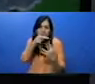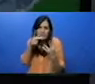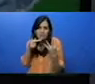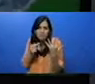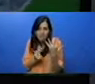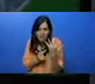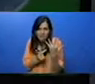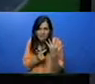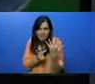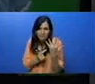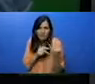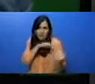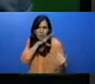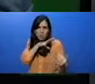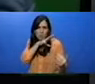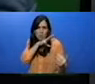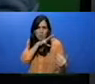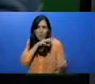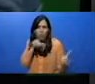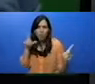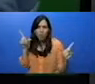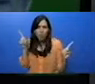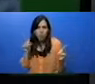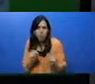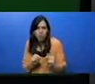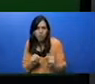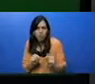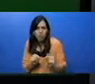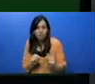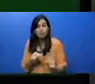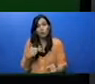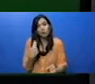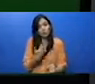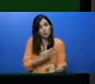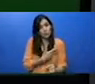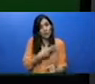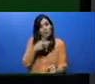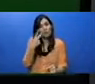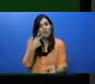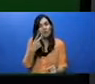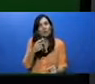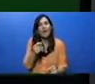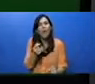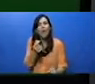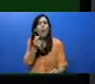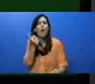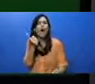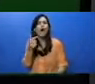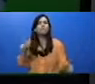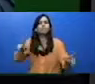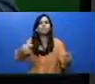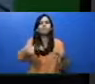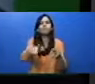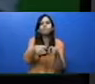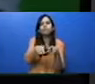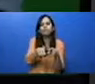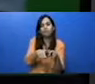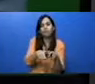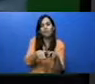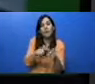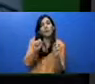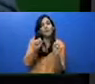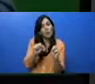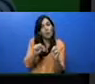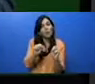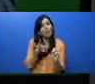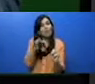encontramos mais determinado tipo de animal, nós falamos que ele está ameaçado de extinção. Ele corre o